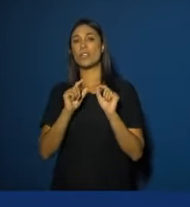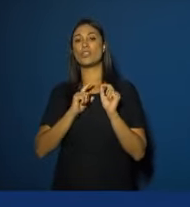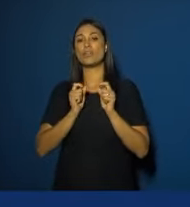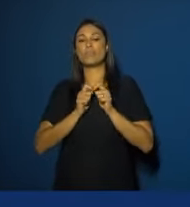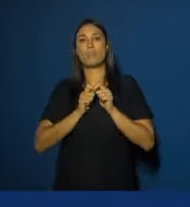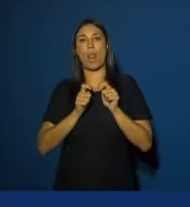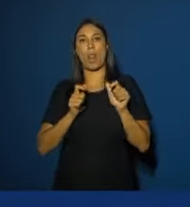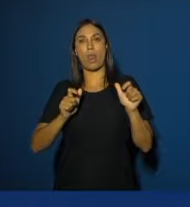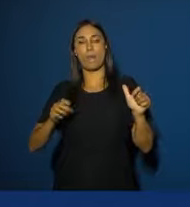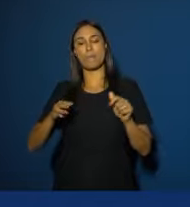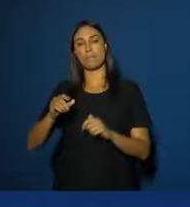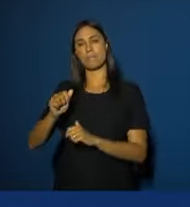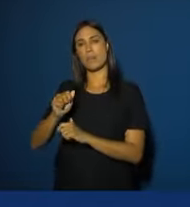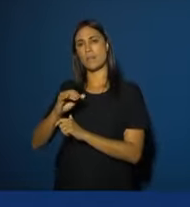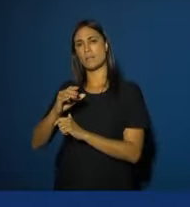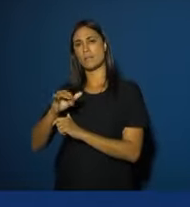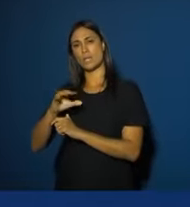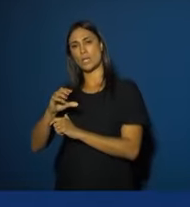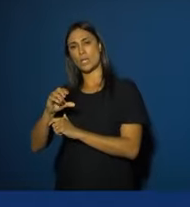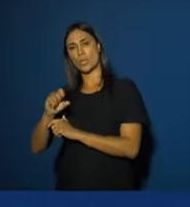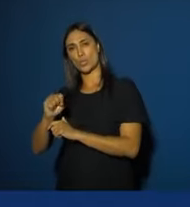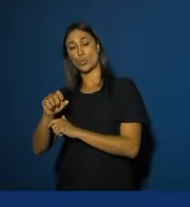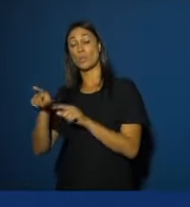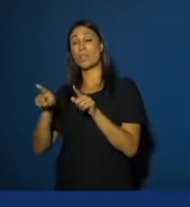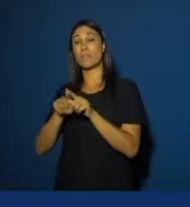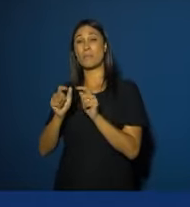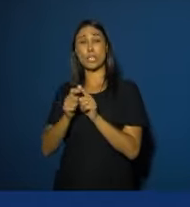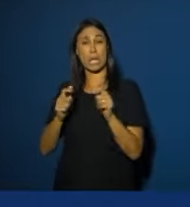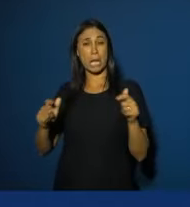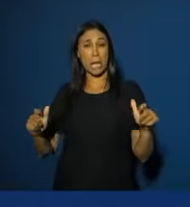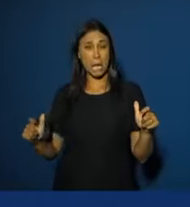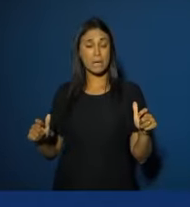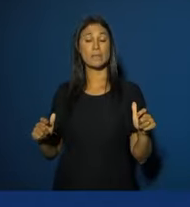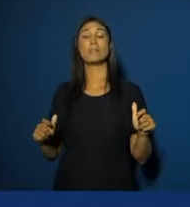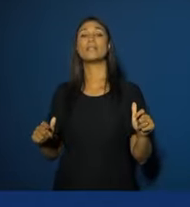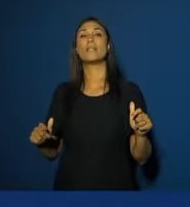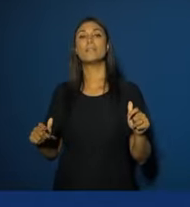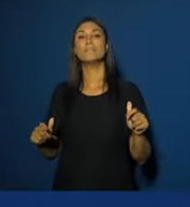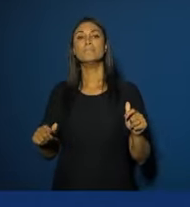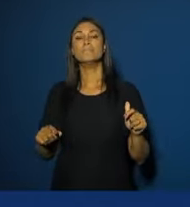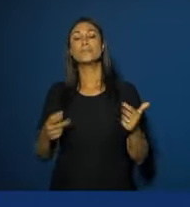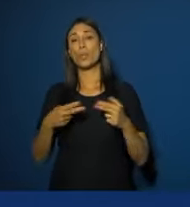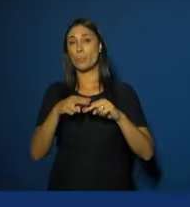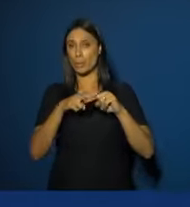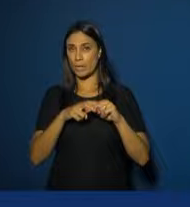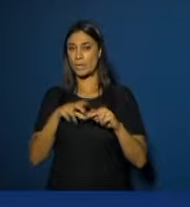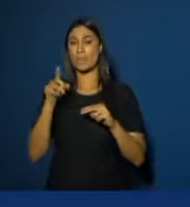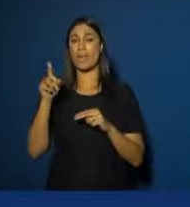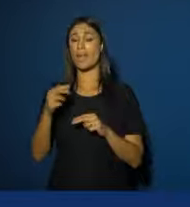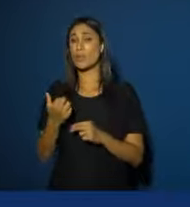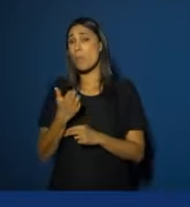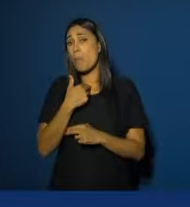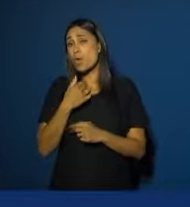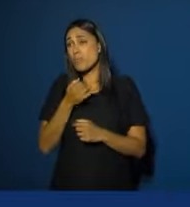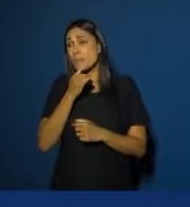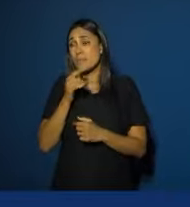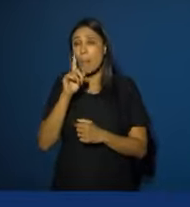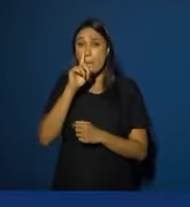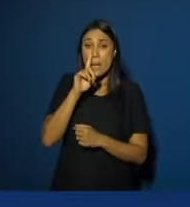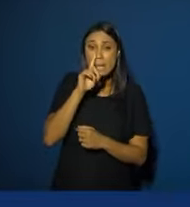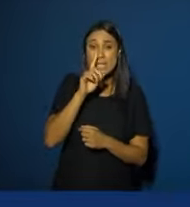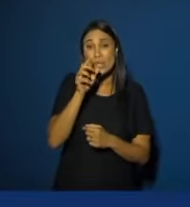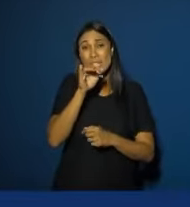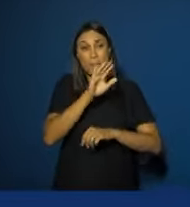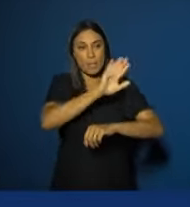grandes maciços e que de grandes acidentes, e, portanto, a operadora não pode correr risco. Se